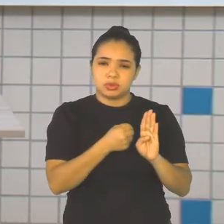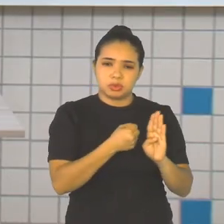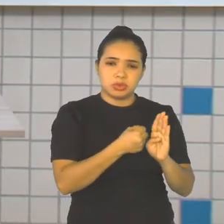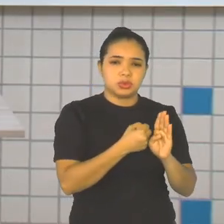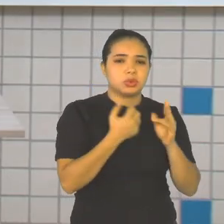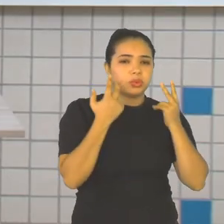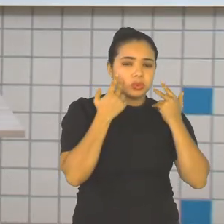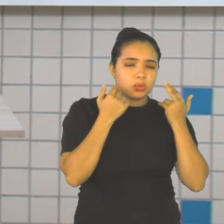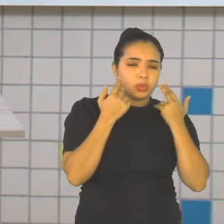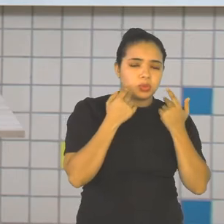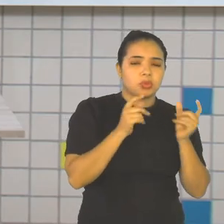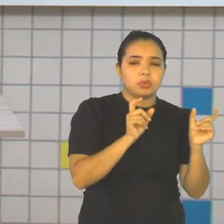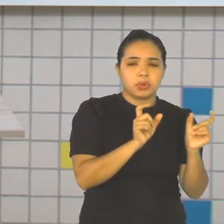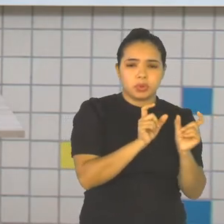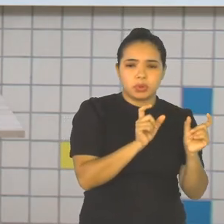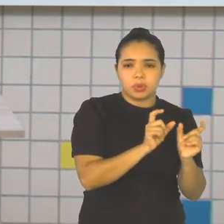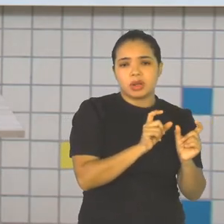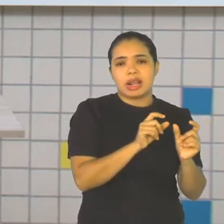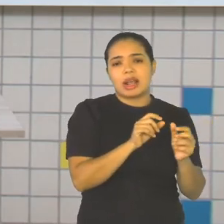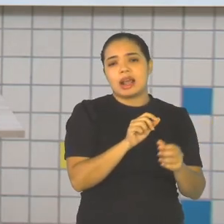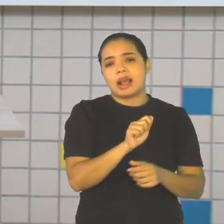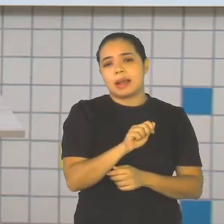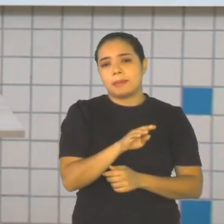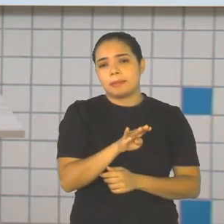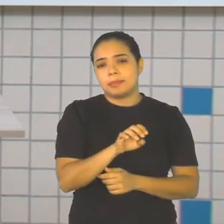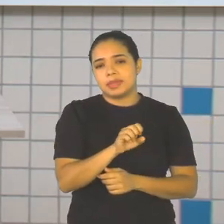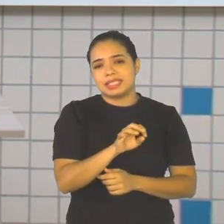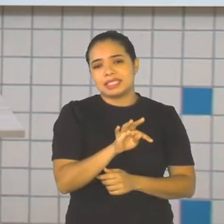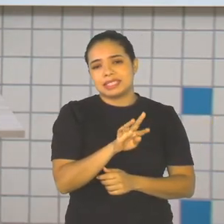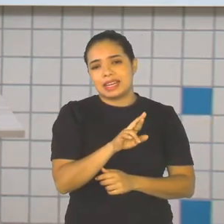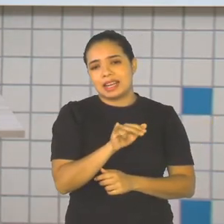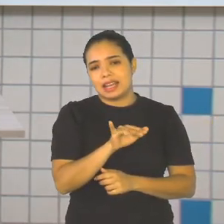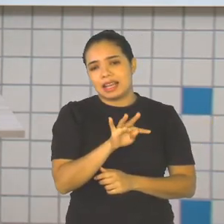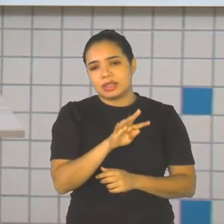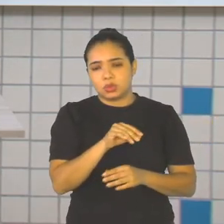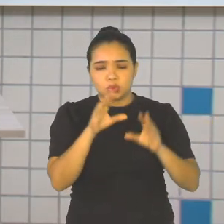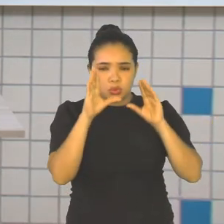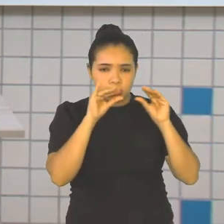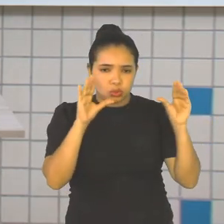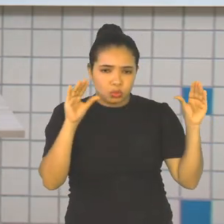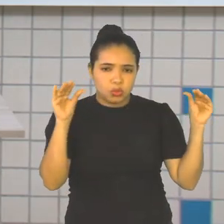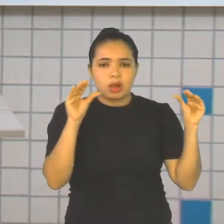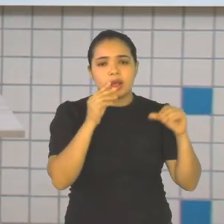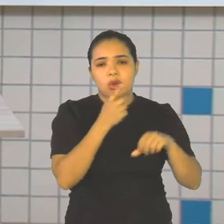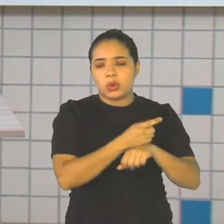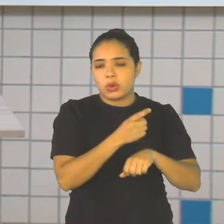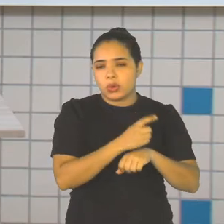próprio, substantivo abstrato, substantivo concreto, tem substantivo,